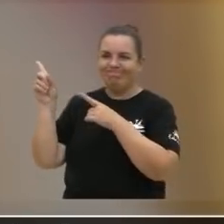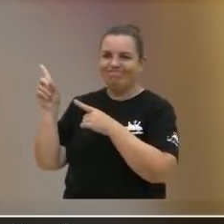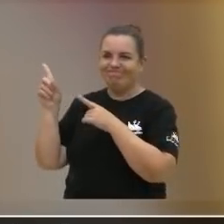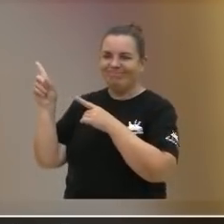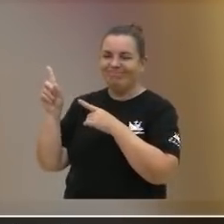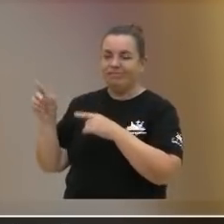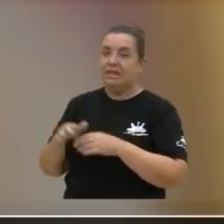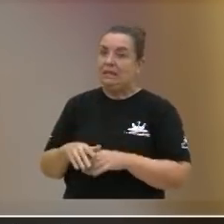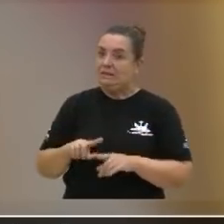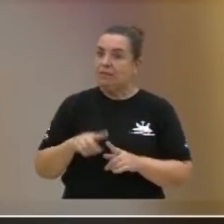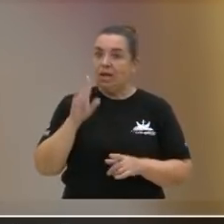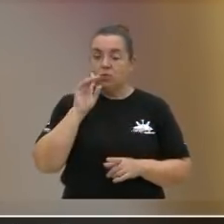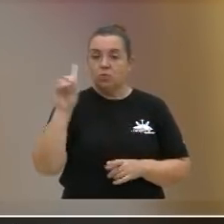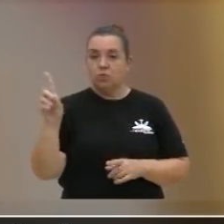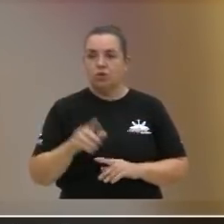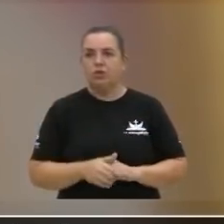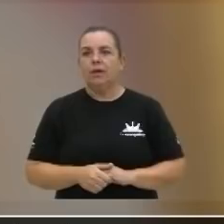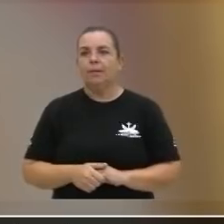Até que um dia,